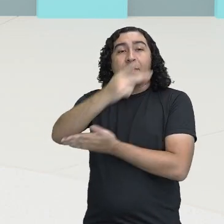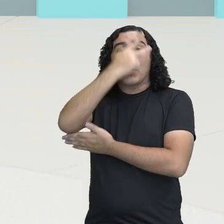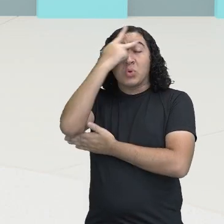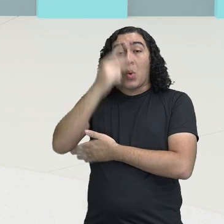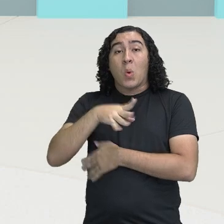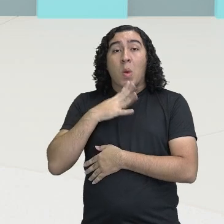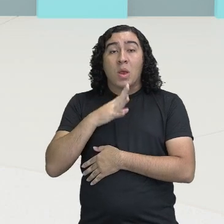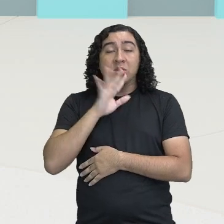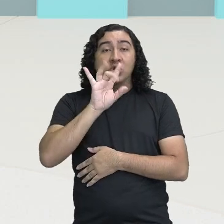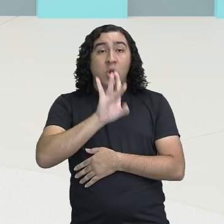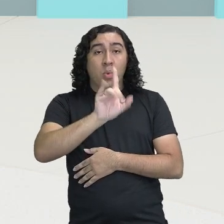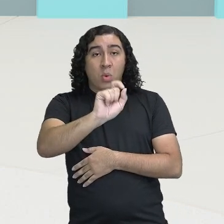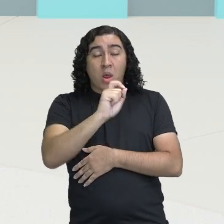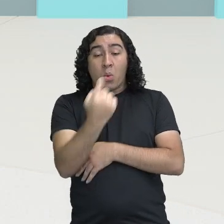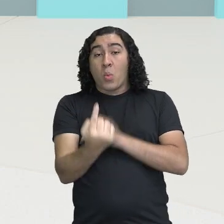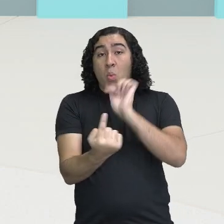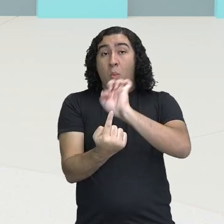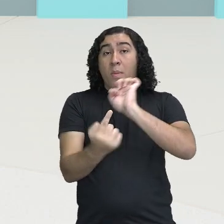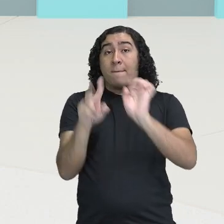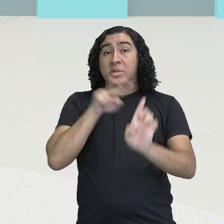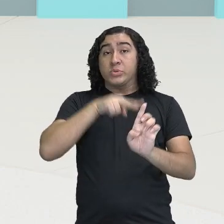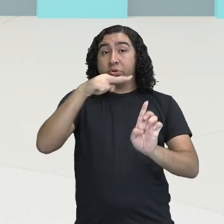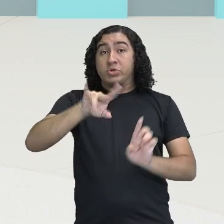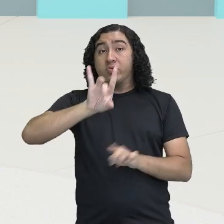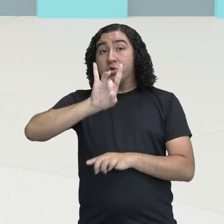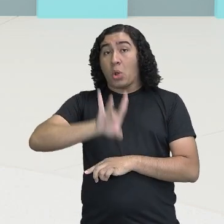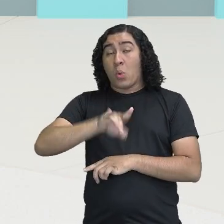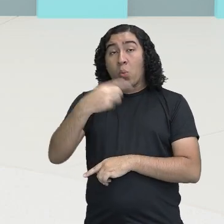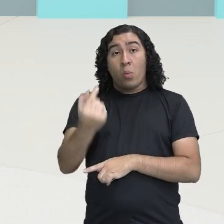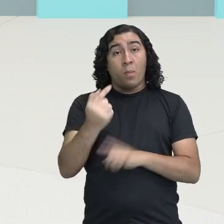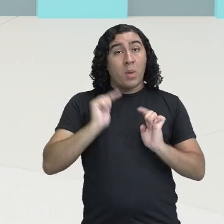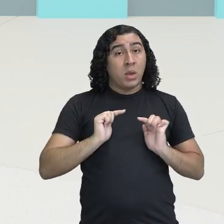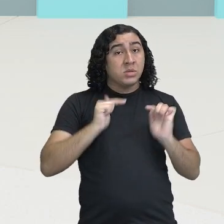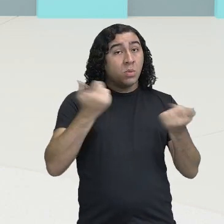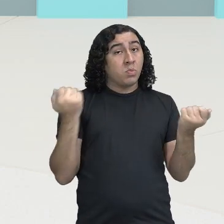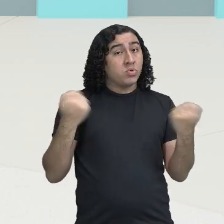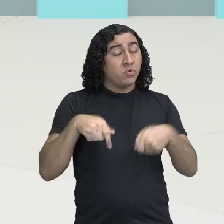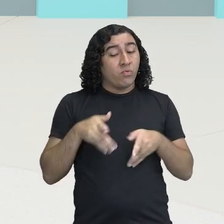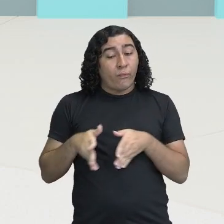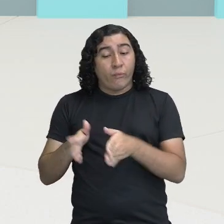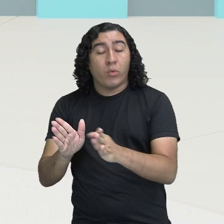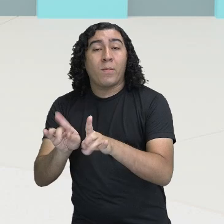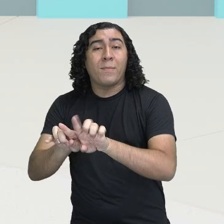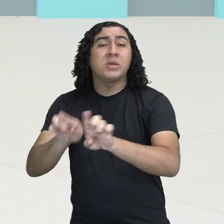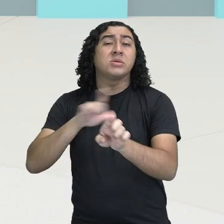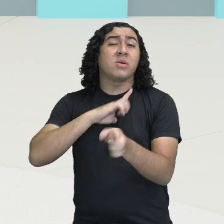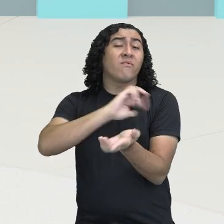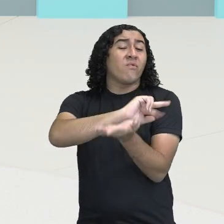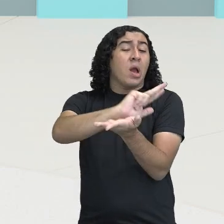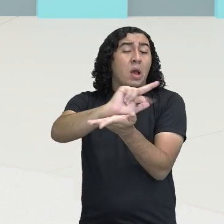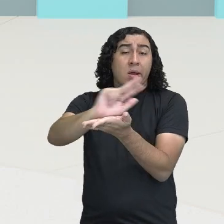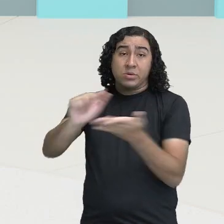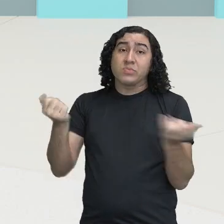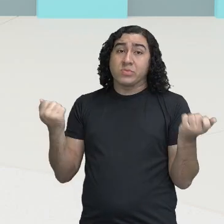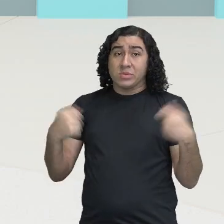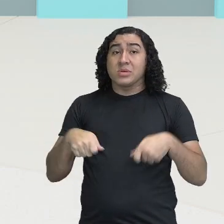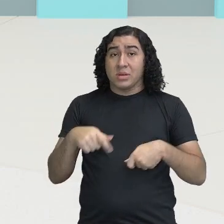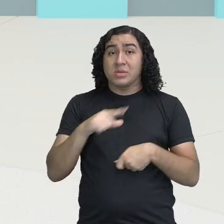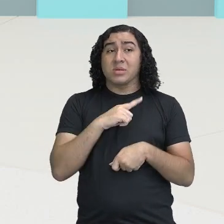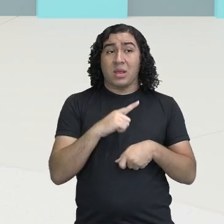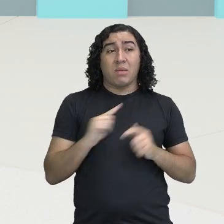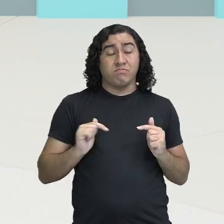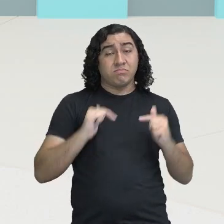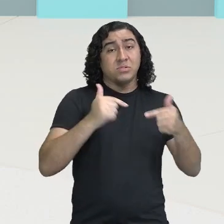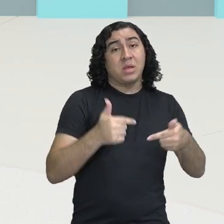apenas através de um viés, de uma forma de fazer. Mas existem infinitas possibilidades de fazer